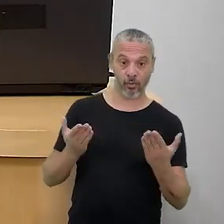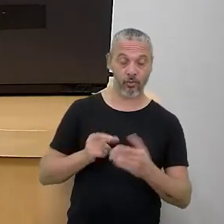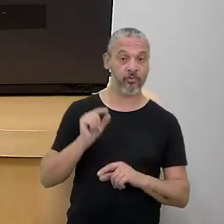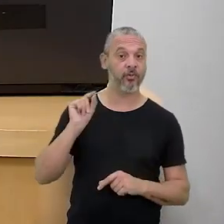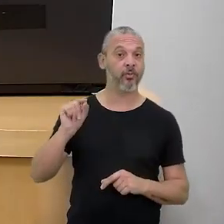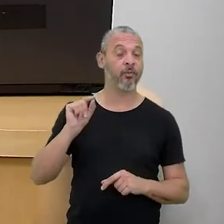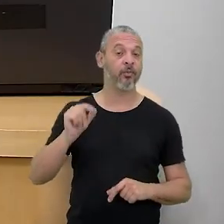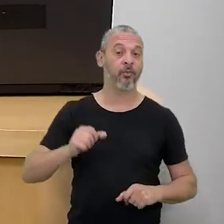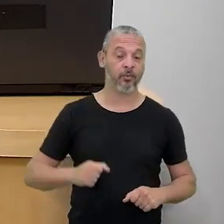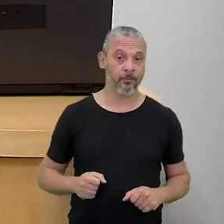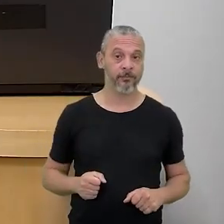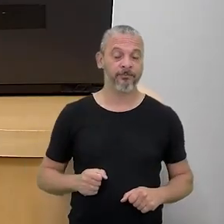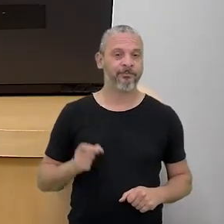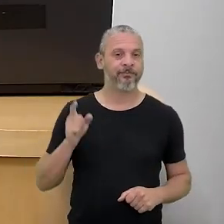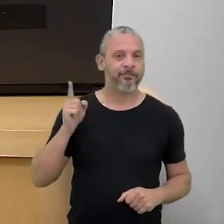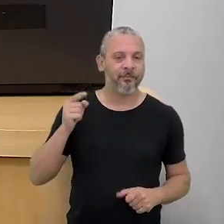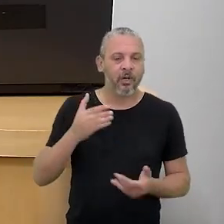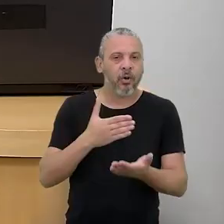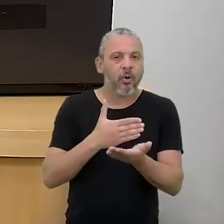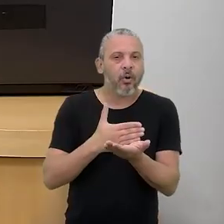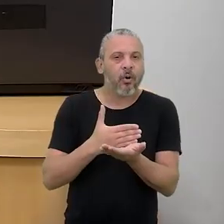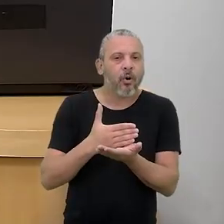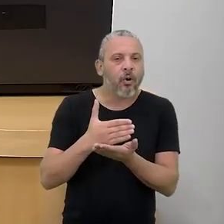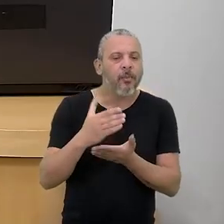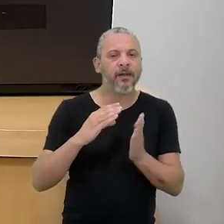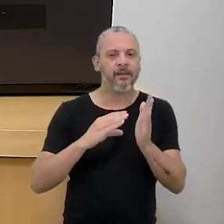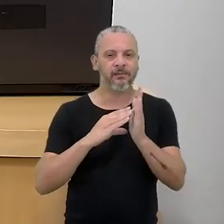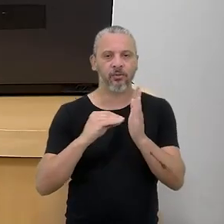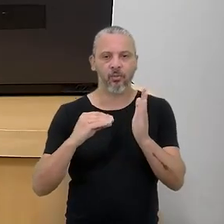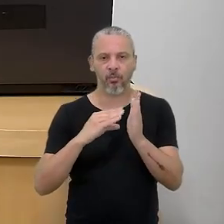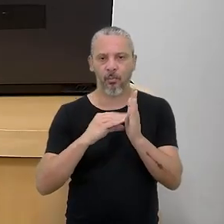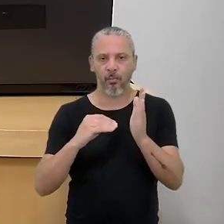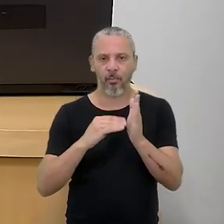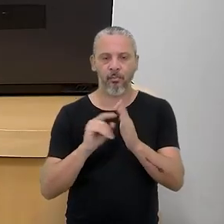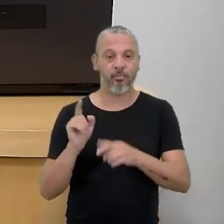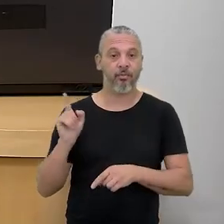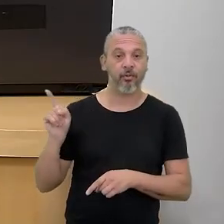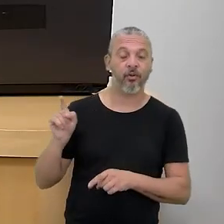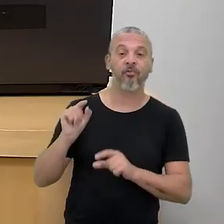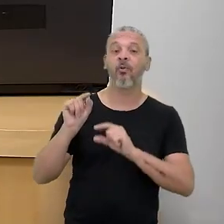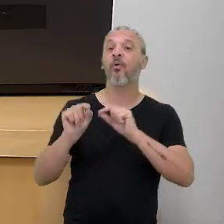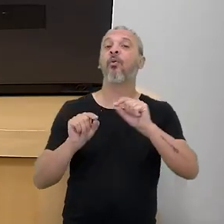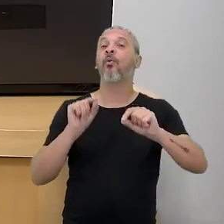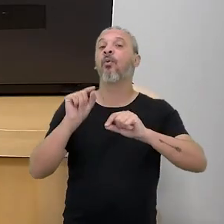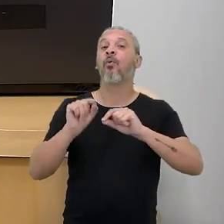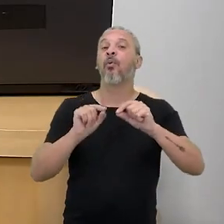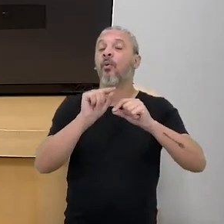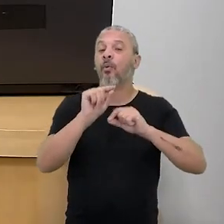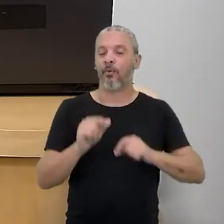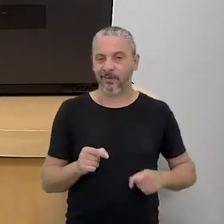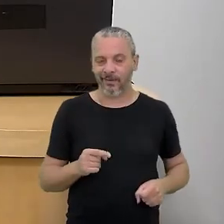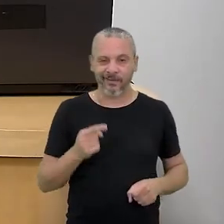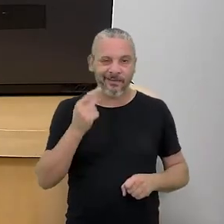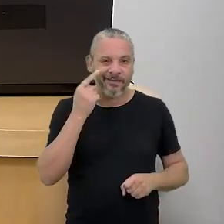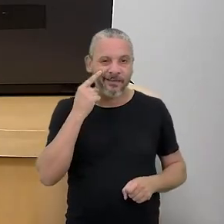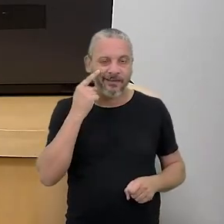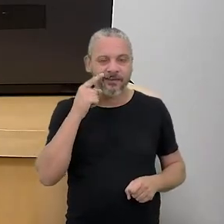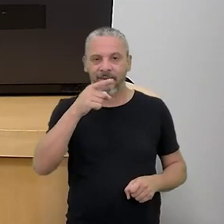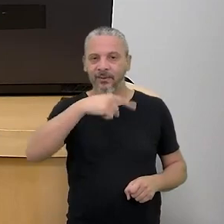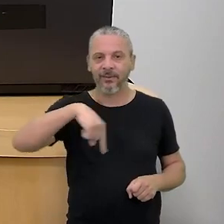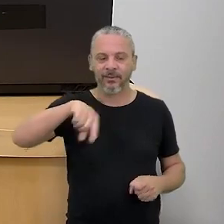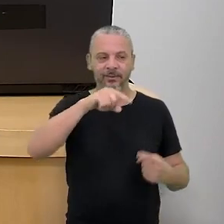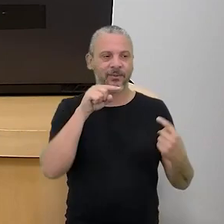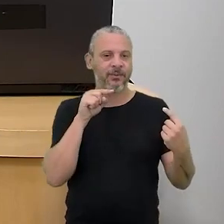Nós montamos aqui a parte inicial do protótipo, que é justamente para fazer